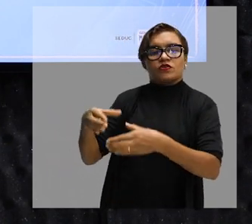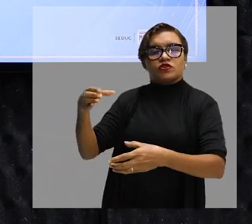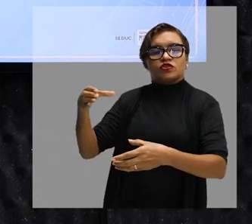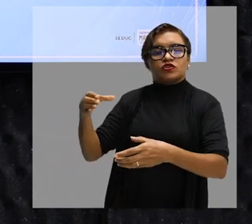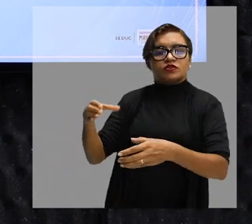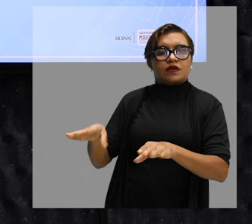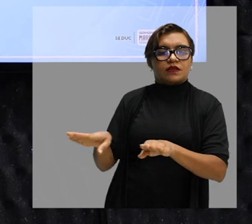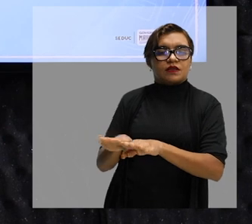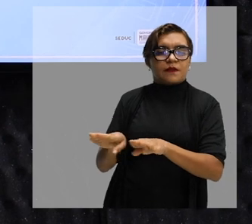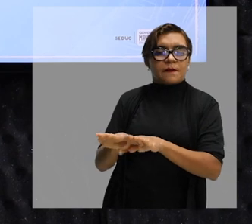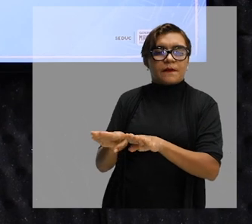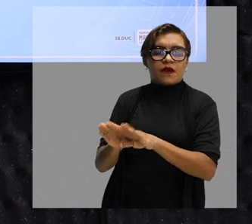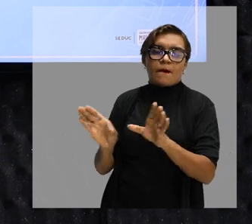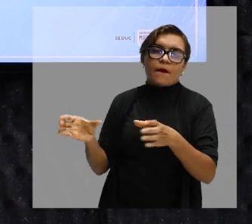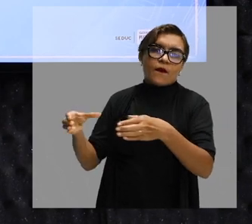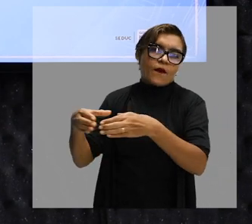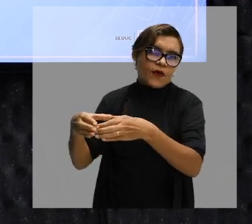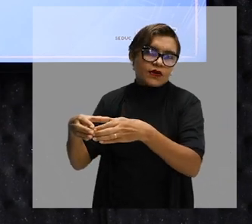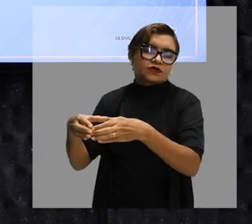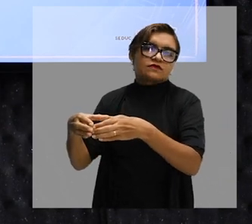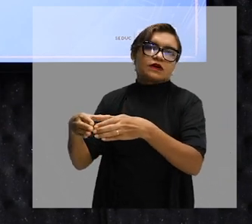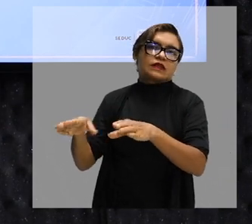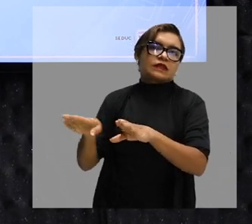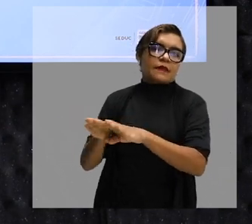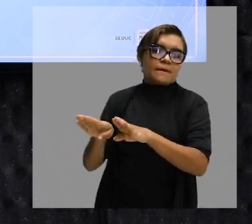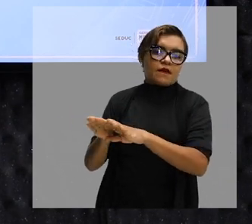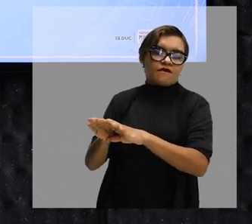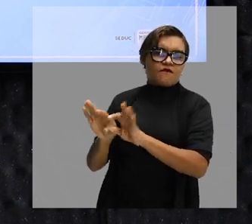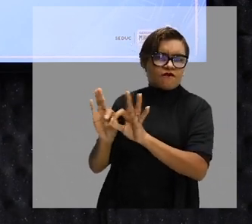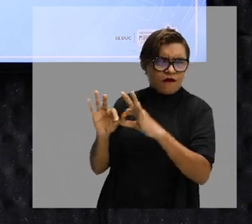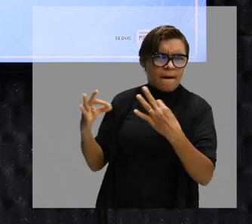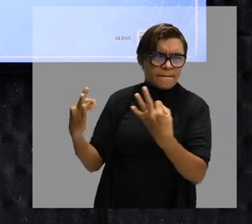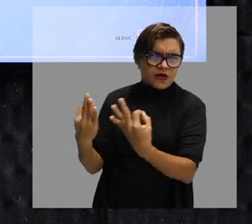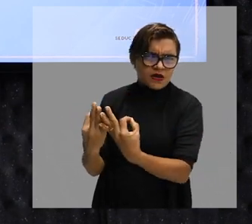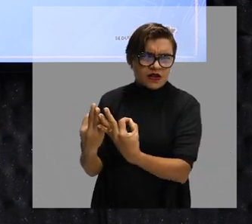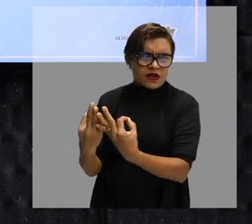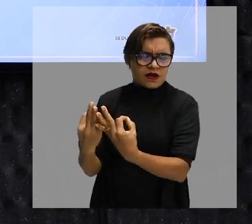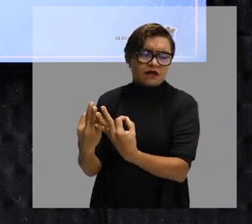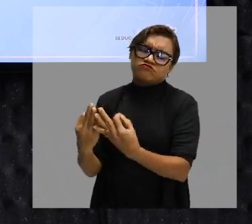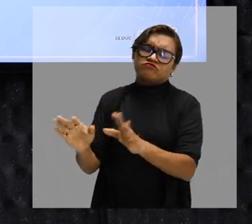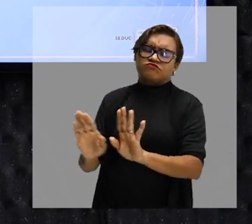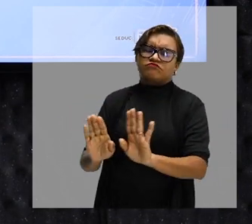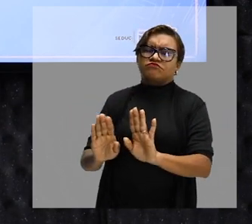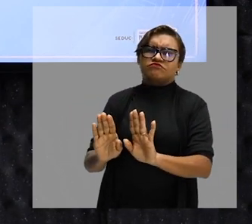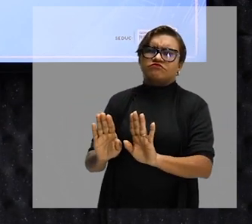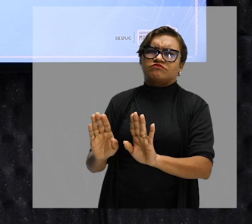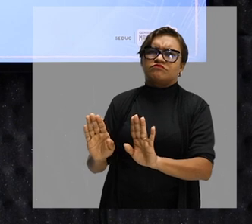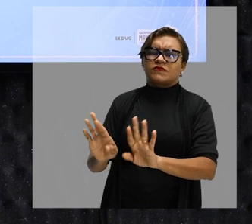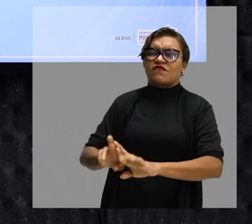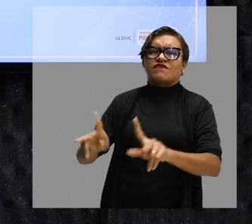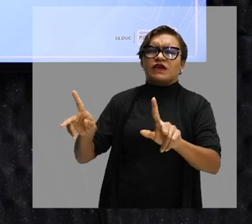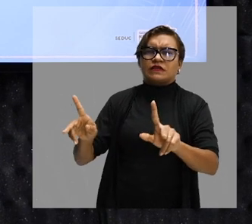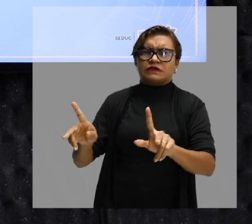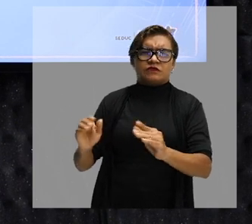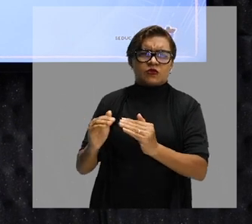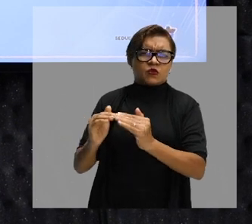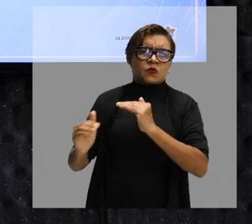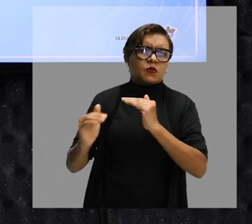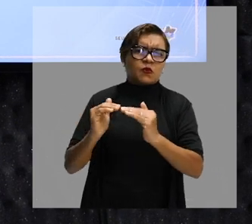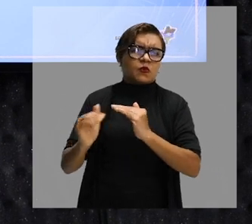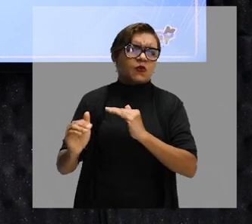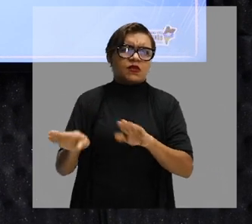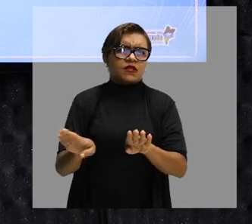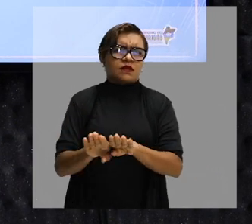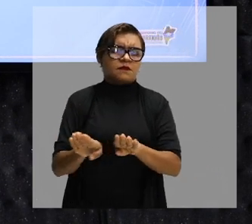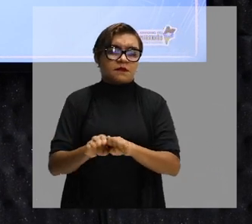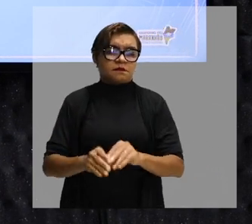Mas a palavra família não vai encaixar também na segunda proposição, que eu teria de completar, ou seja, em família. Não é bem assim